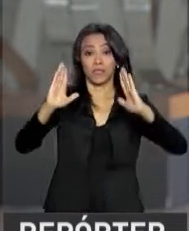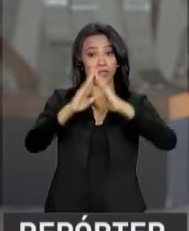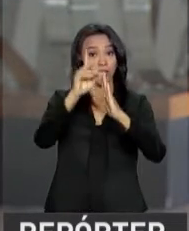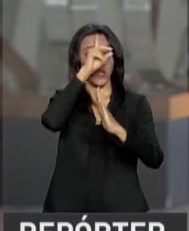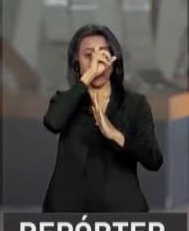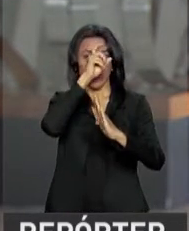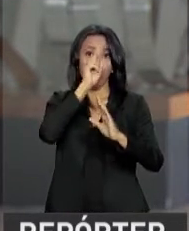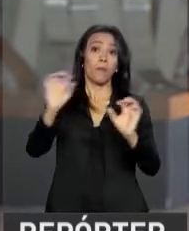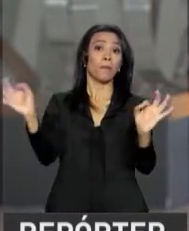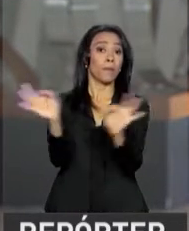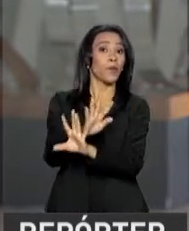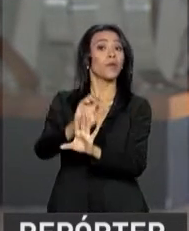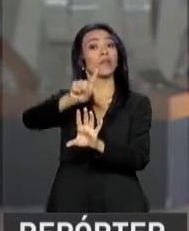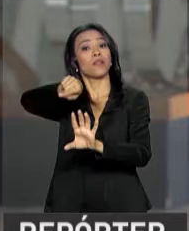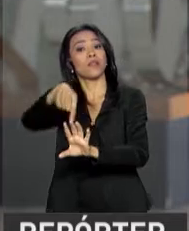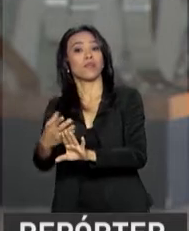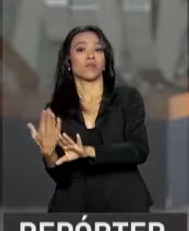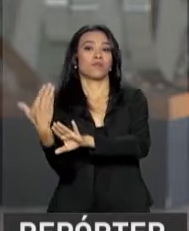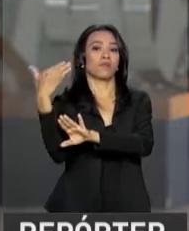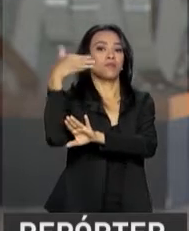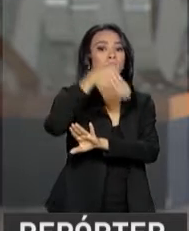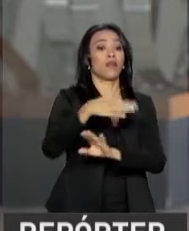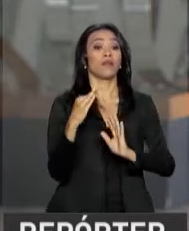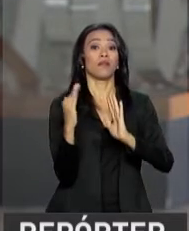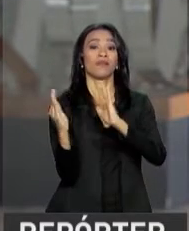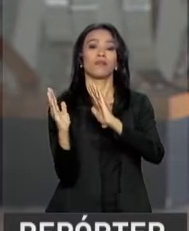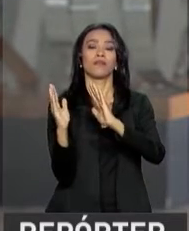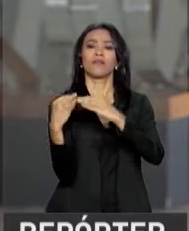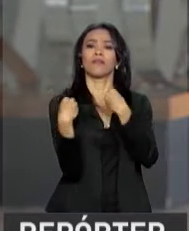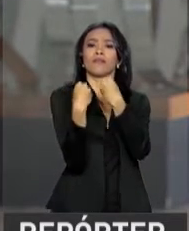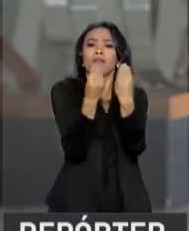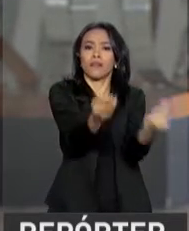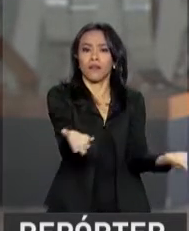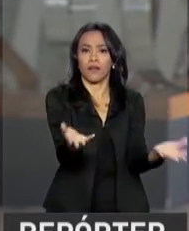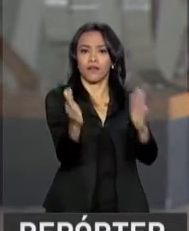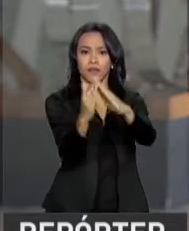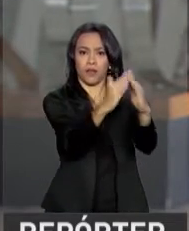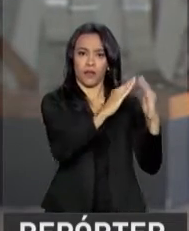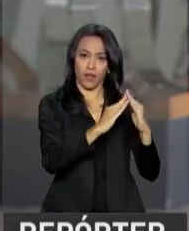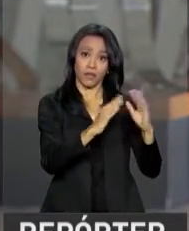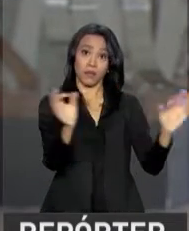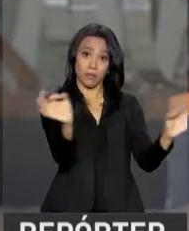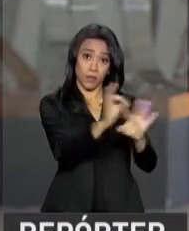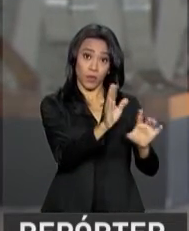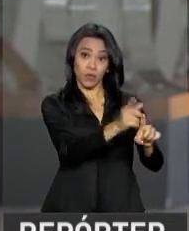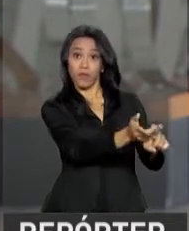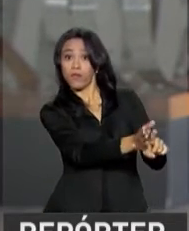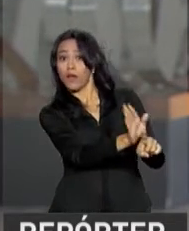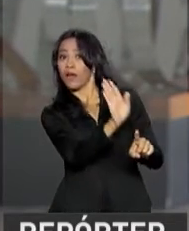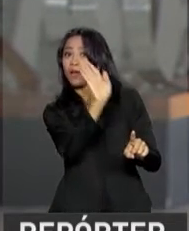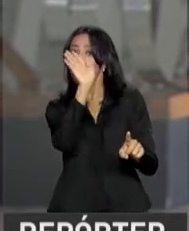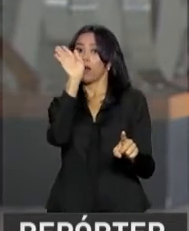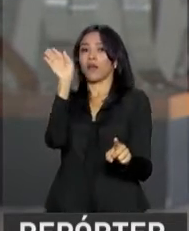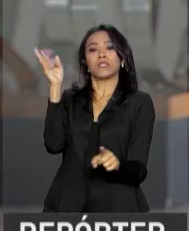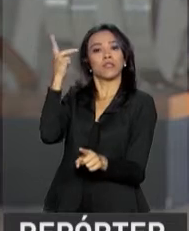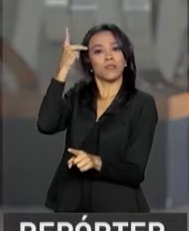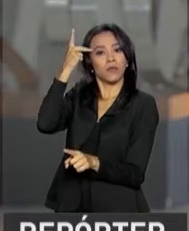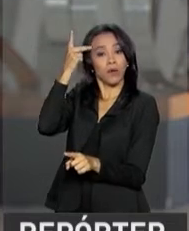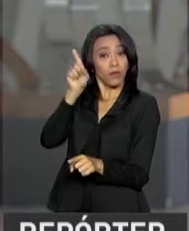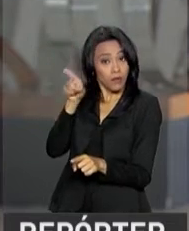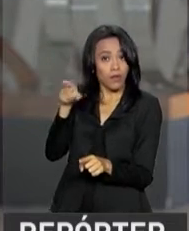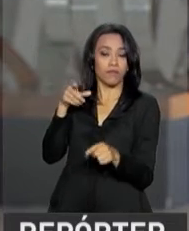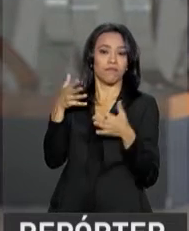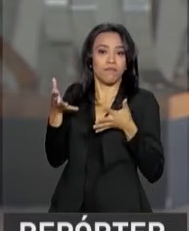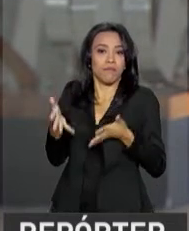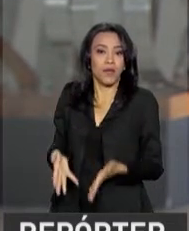de entrega de 800 casas do programa Minha Casa Minha Vida. Depois deixa Patos de Minas, segue para São Paulo, onde participa da cerimônia